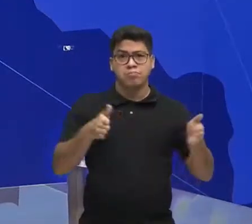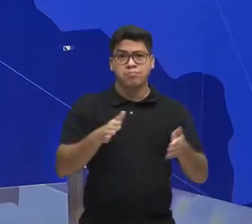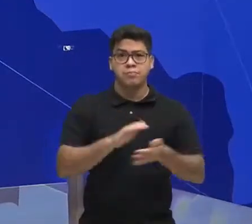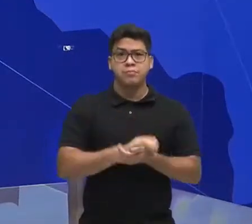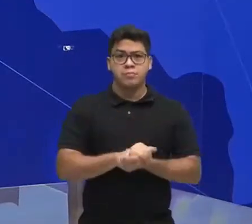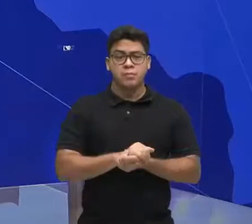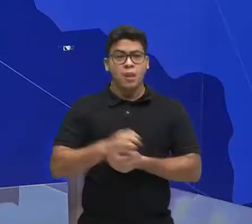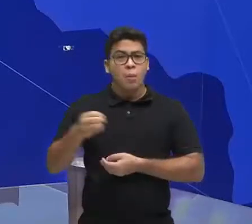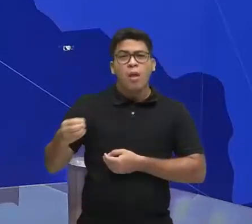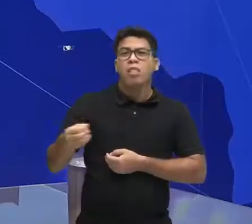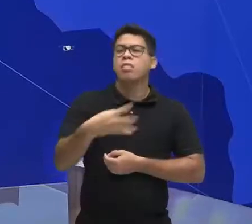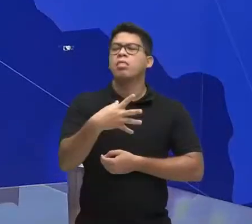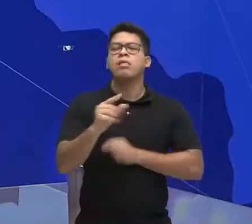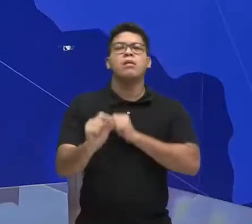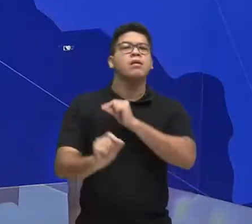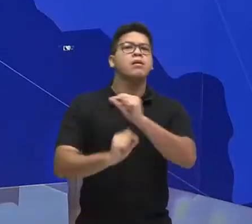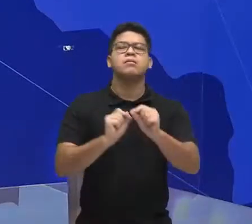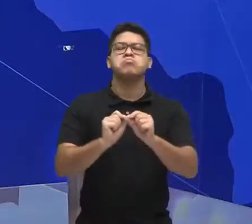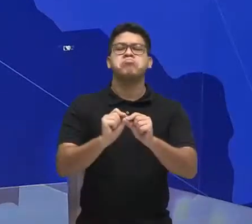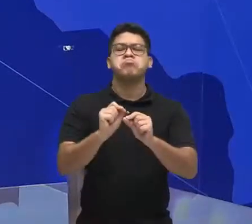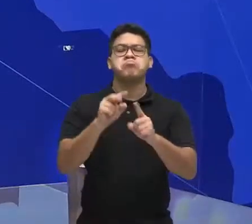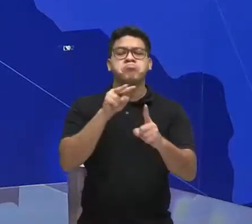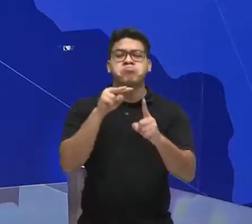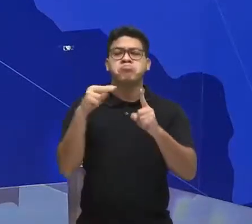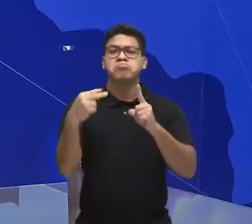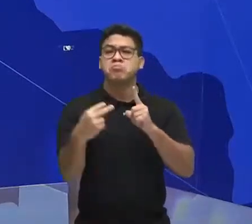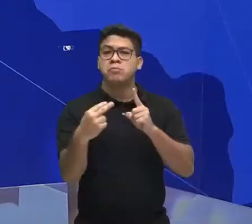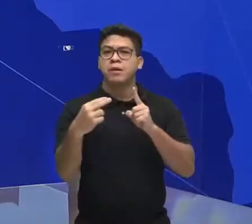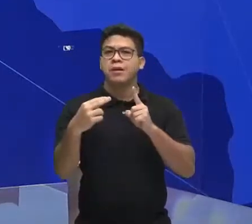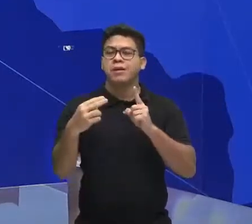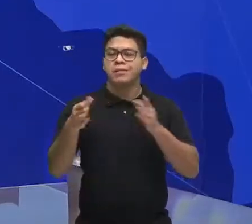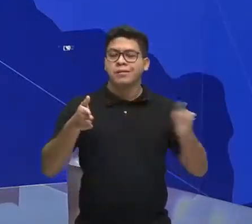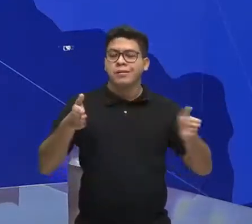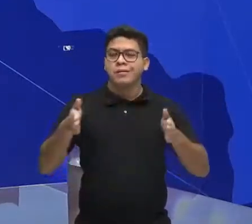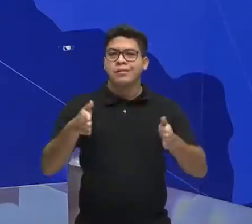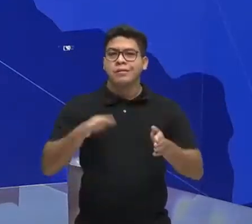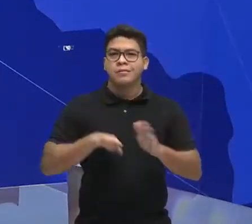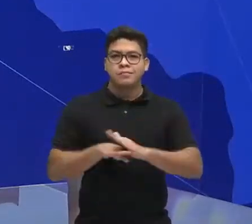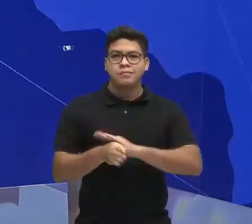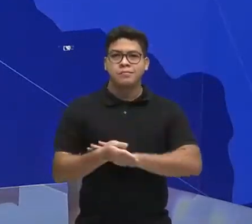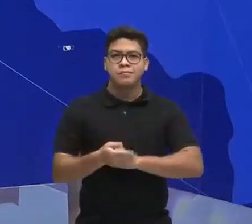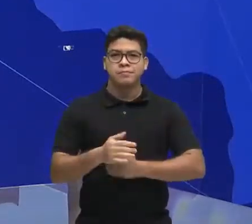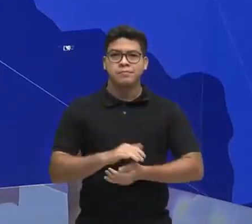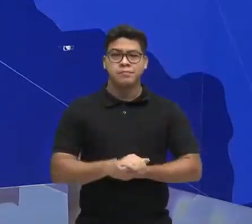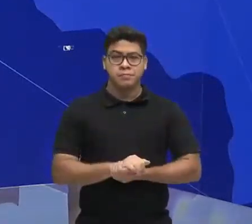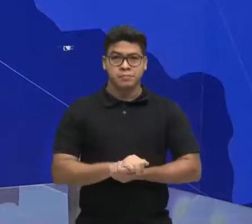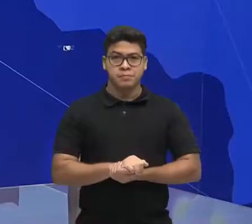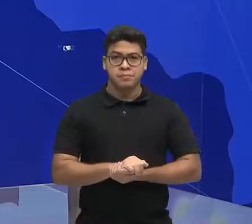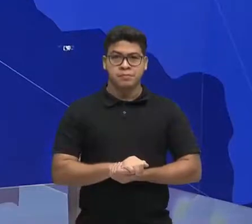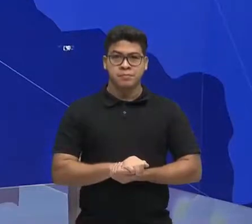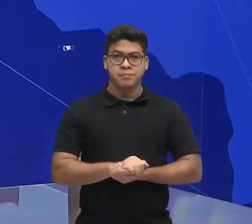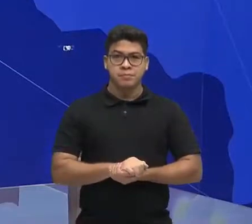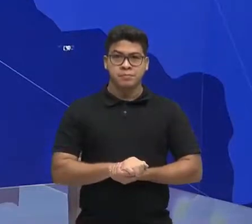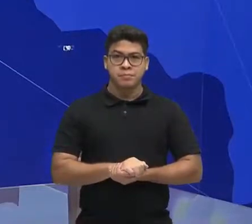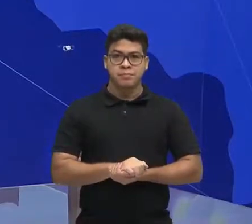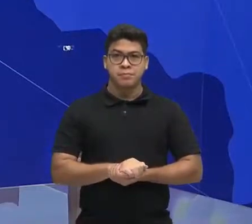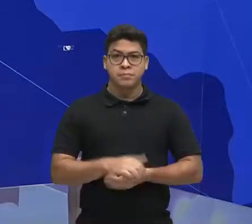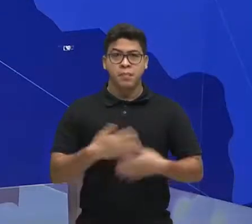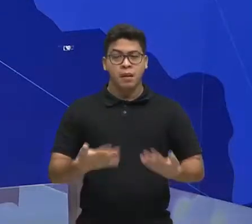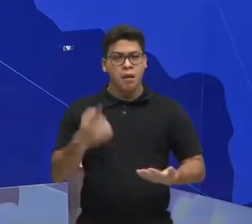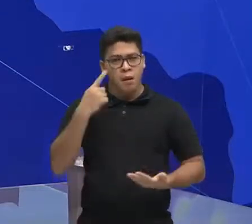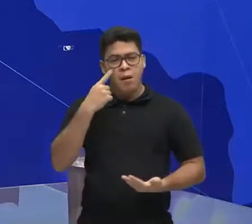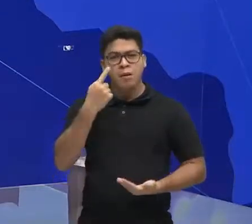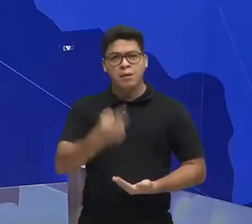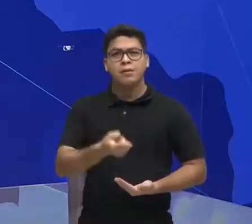um novo olhar sobre o que você está passando. Quem tiver mais curiosidade a respeito do CVV, pode entrar no site deles